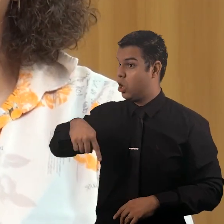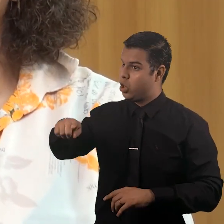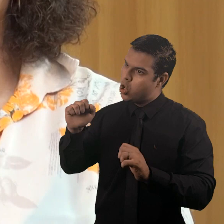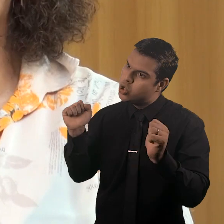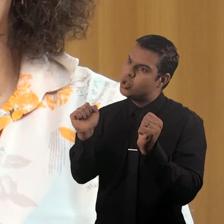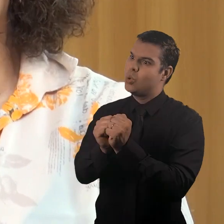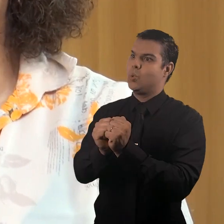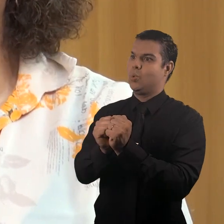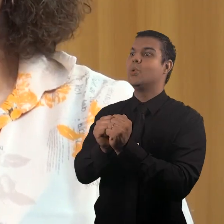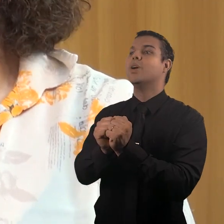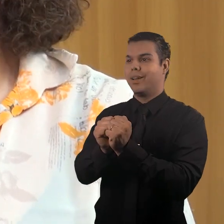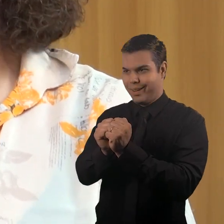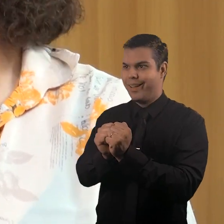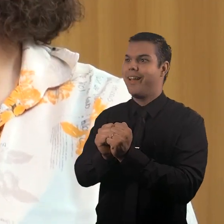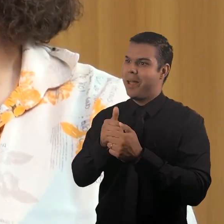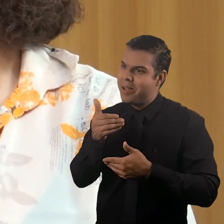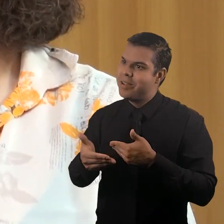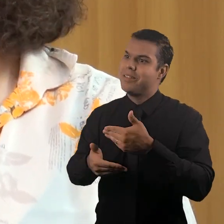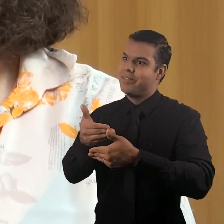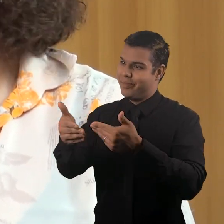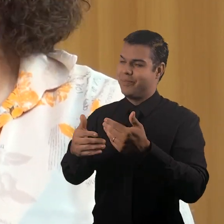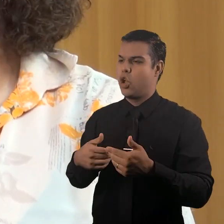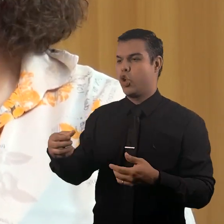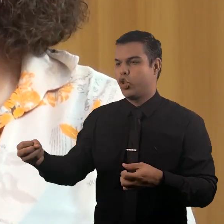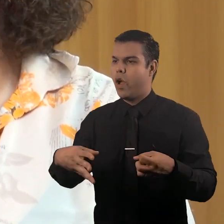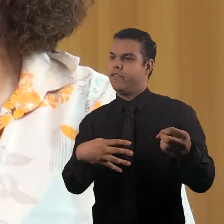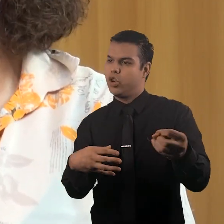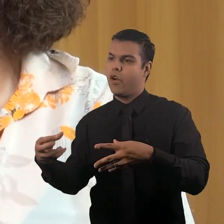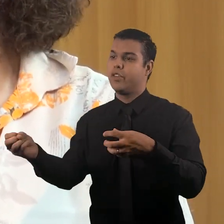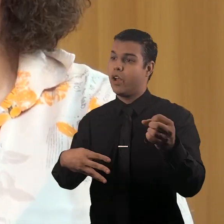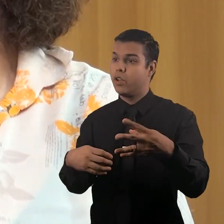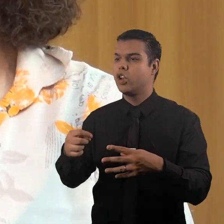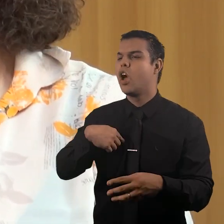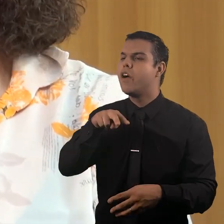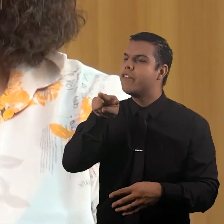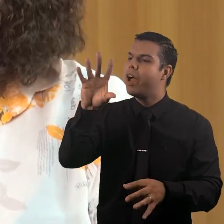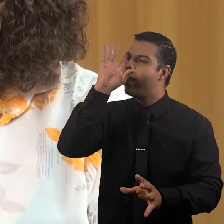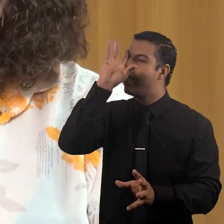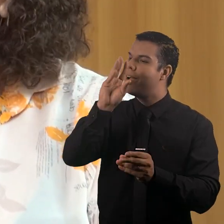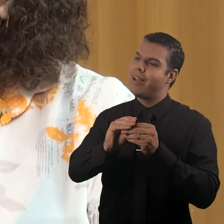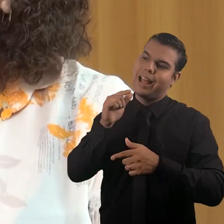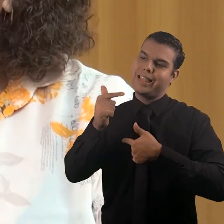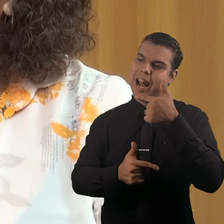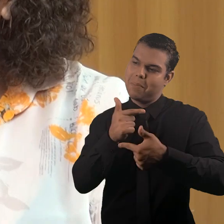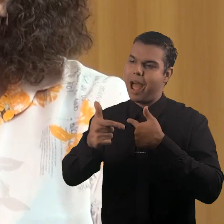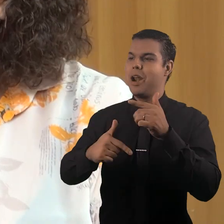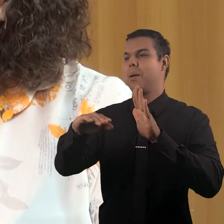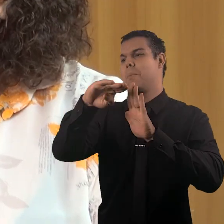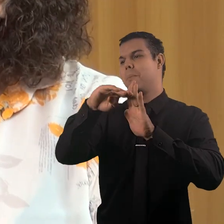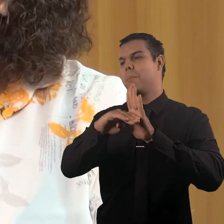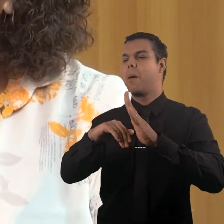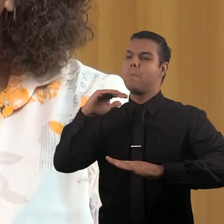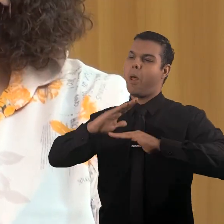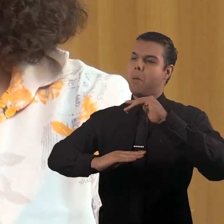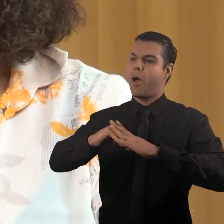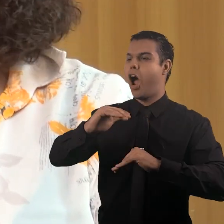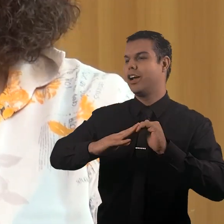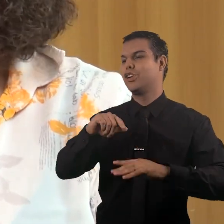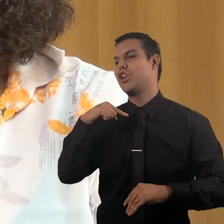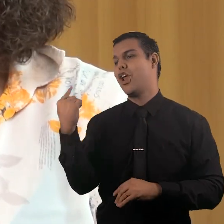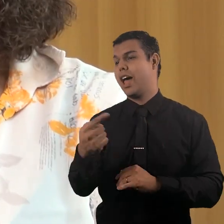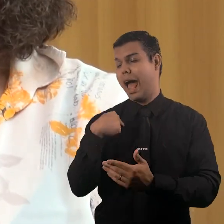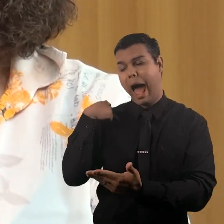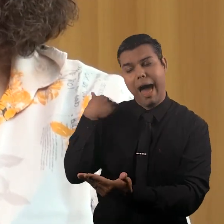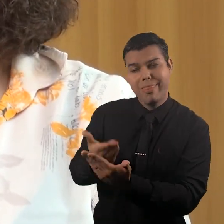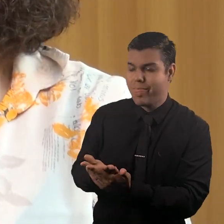muito à frente do nosso tempo. E essa inovação, ela se reflete no nosso trabalho, ela se reflete nos programas que nós realizamos. E isso é